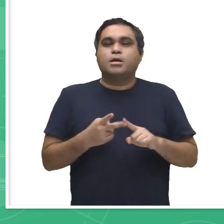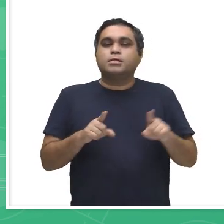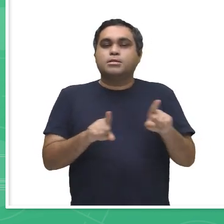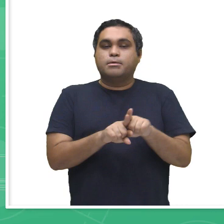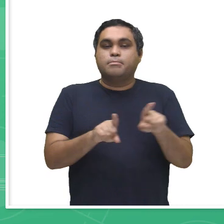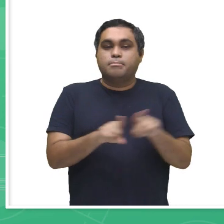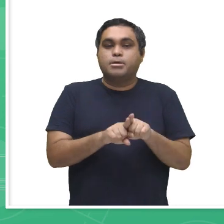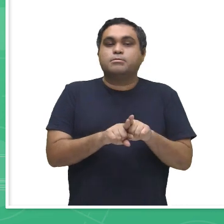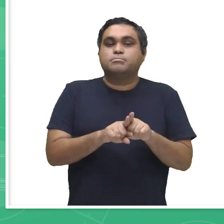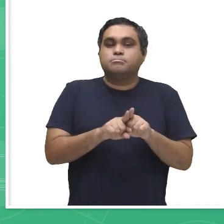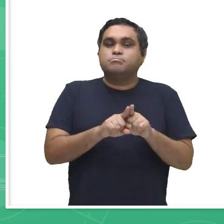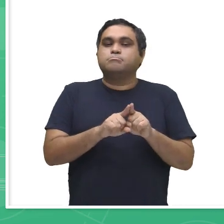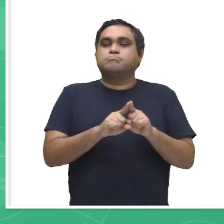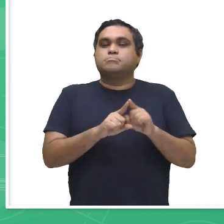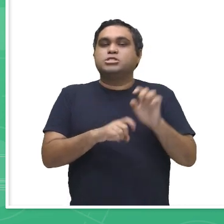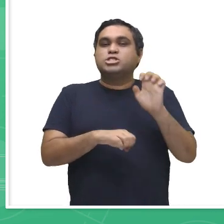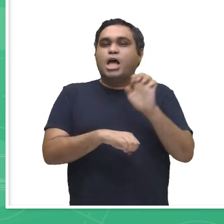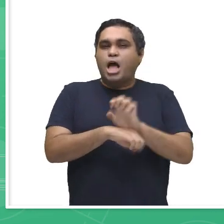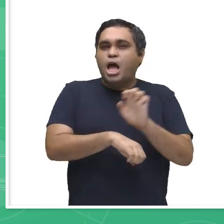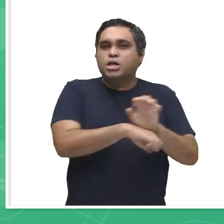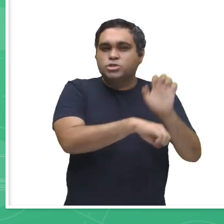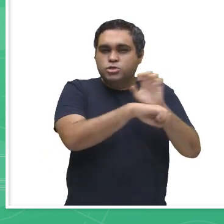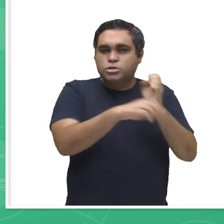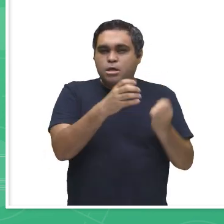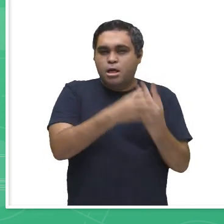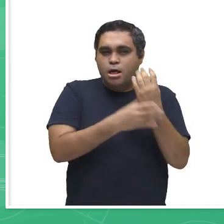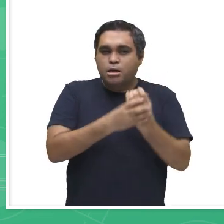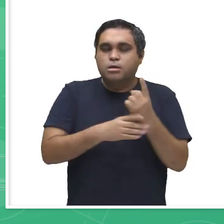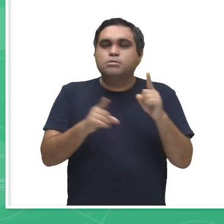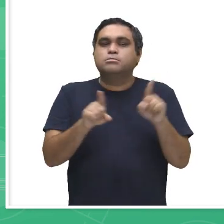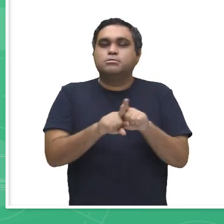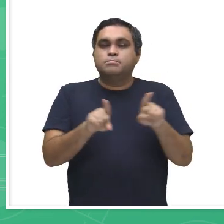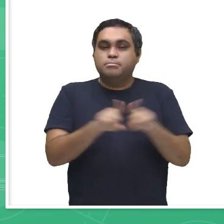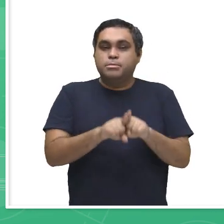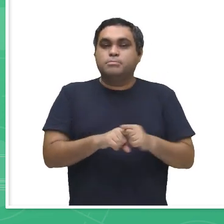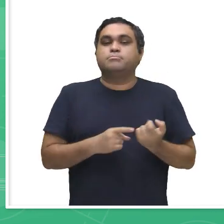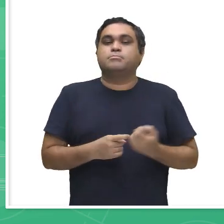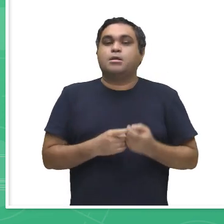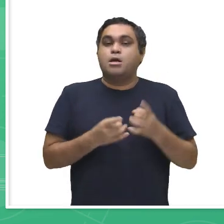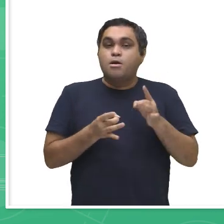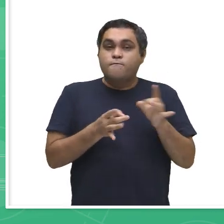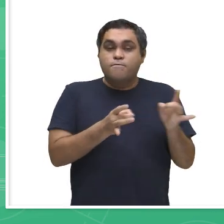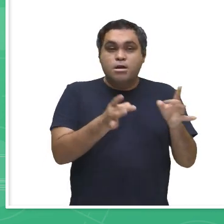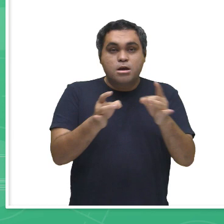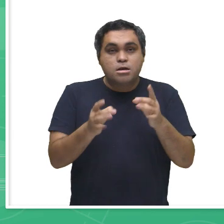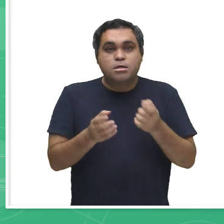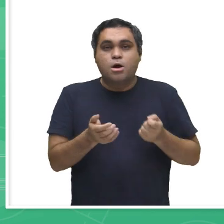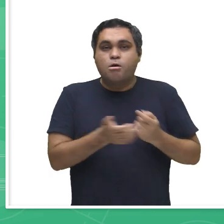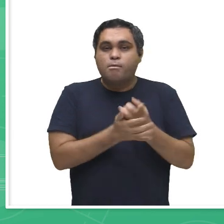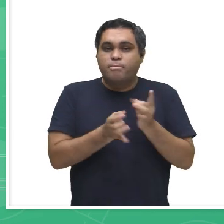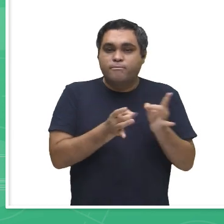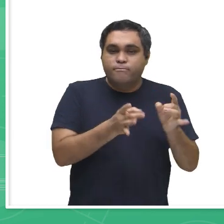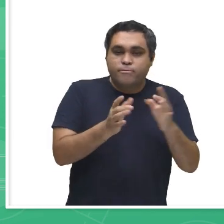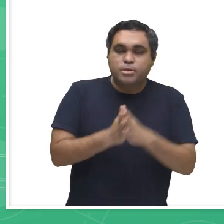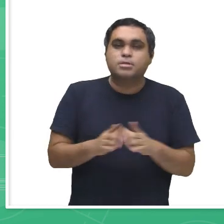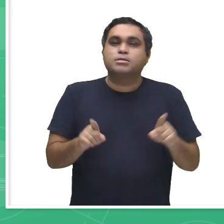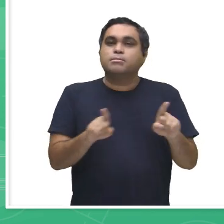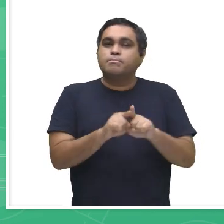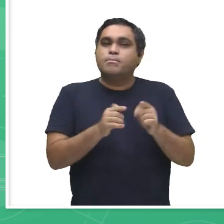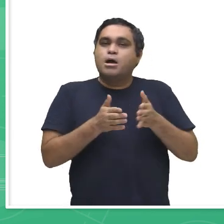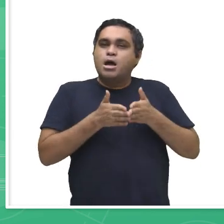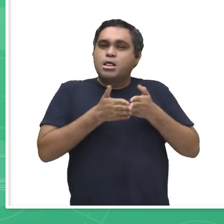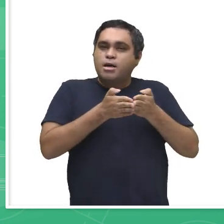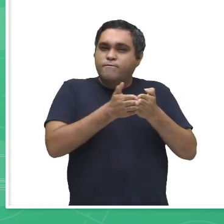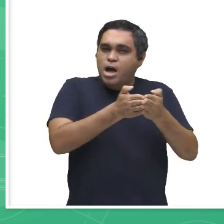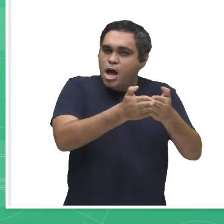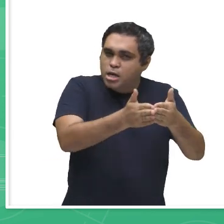O absolutismo, o mercantilismo, a reforma protestante, as grandes navegações, olha